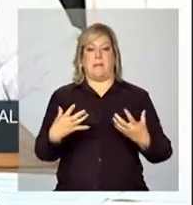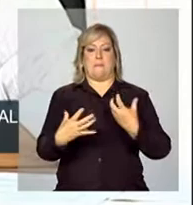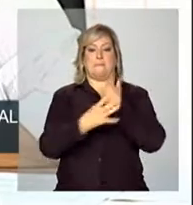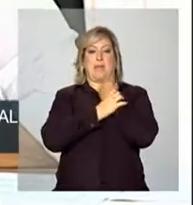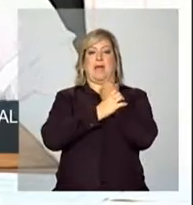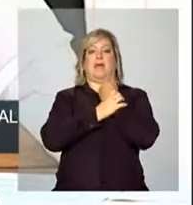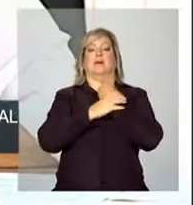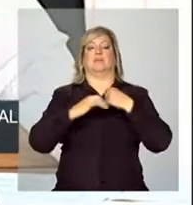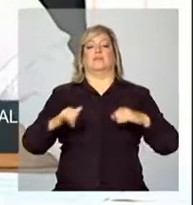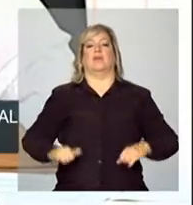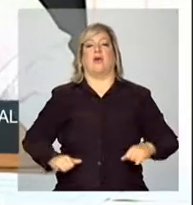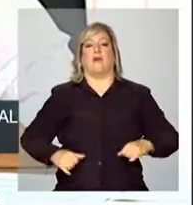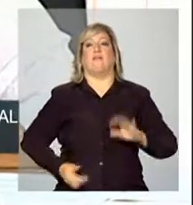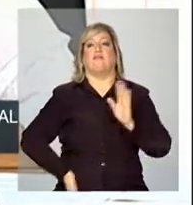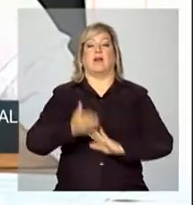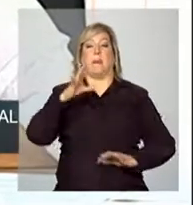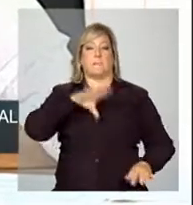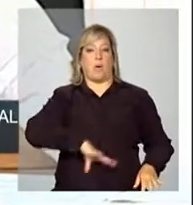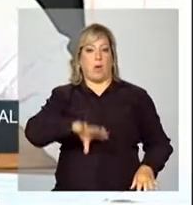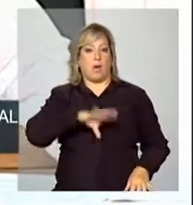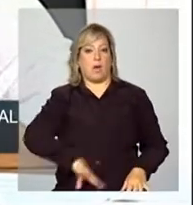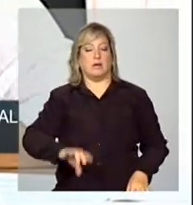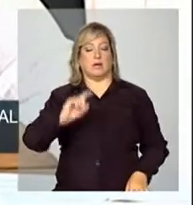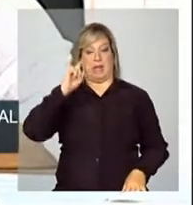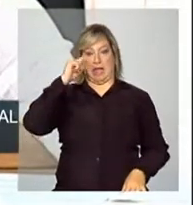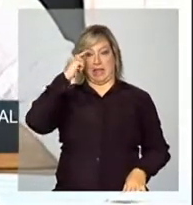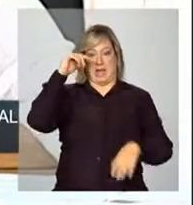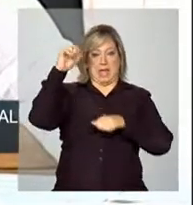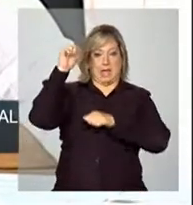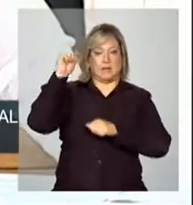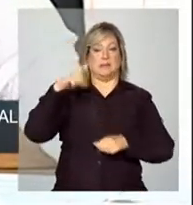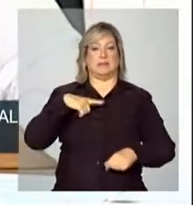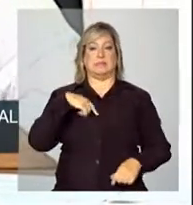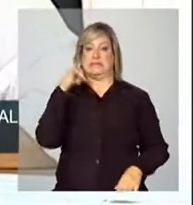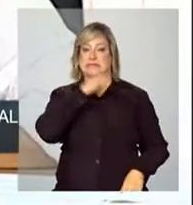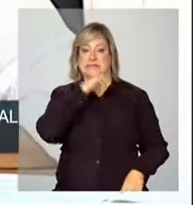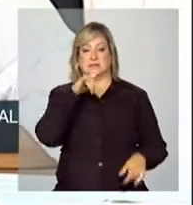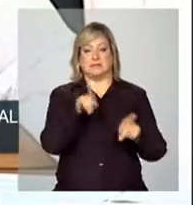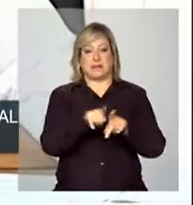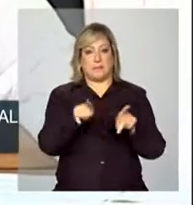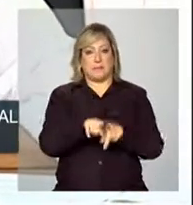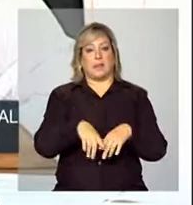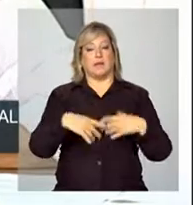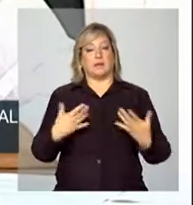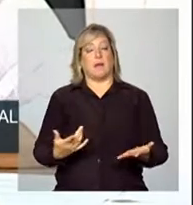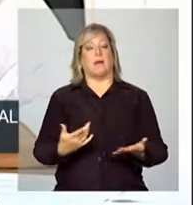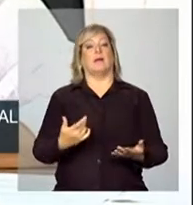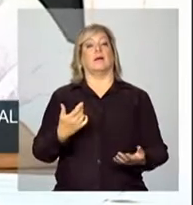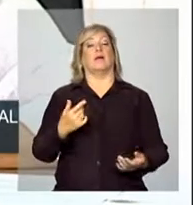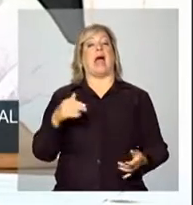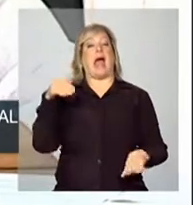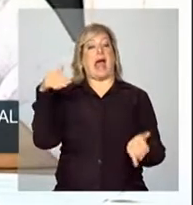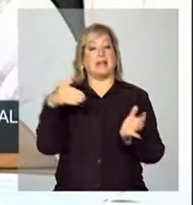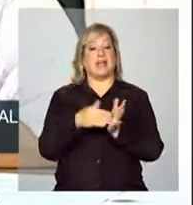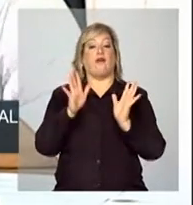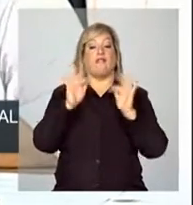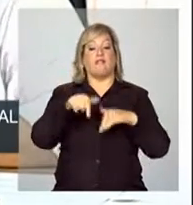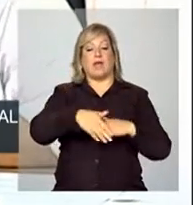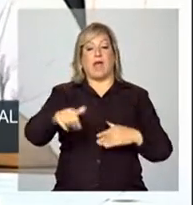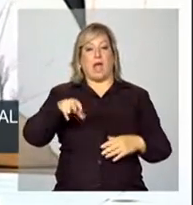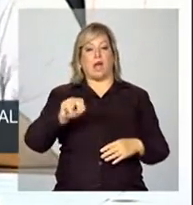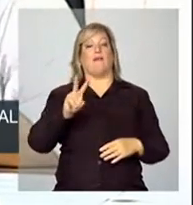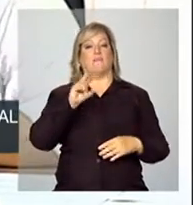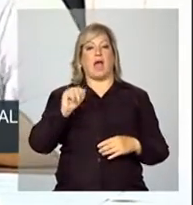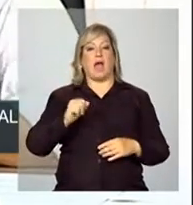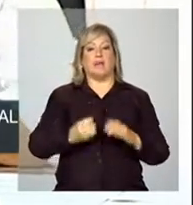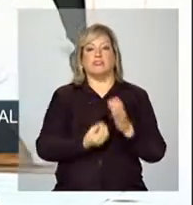traficadas para Portugal Espanha Itália e até o final do ano abriremos para mais países é